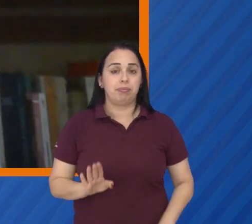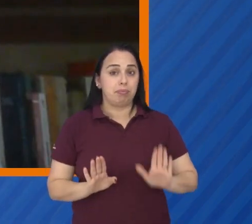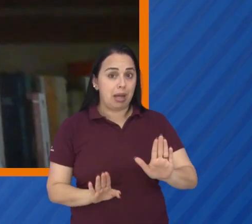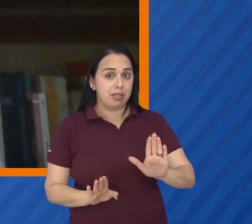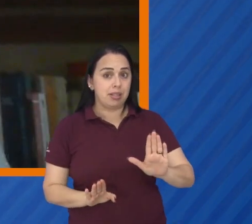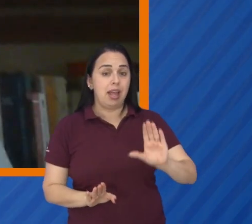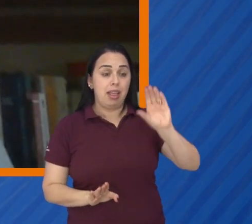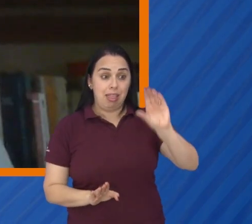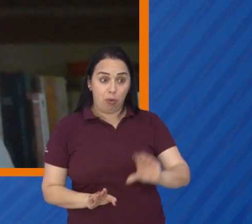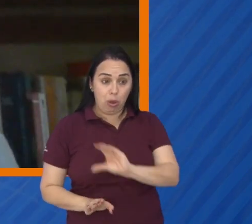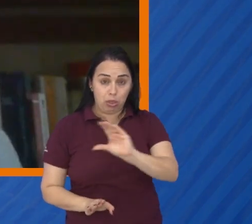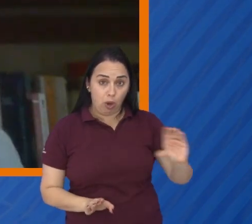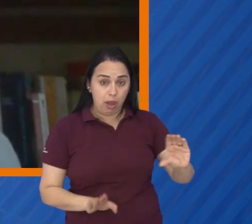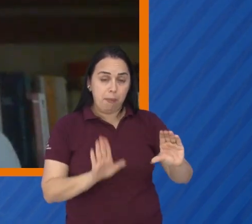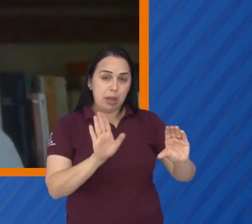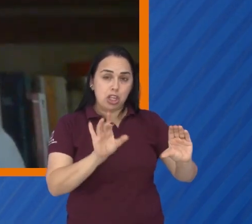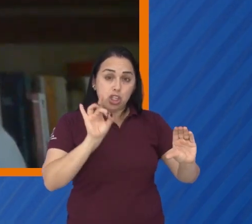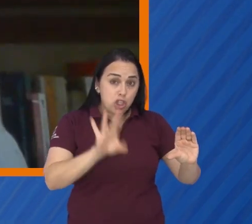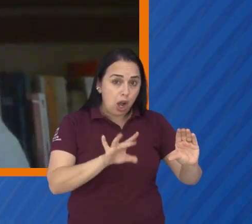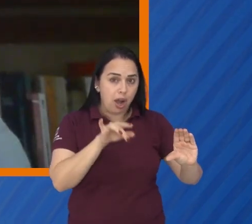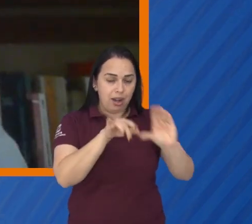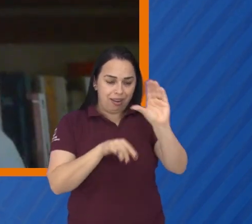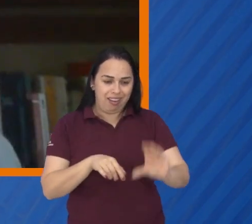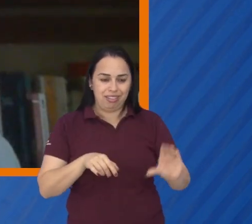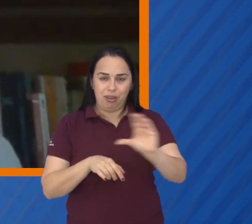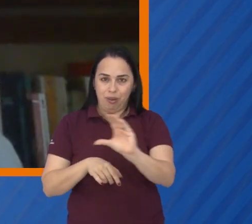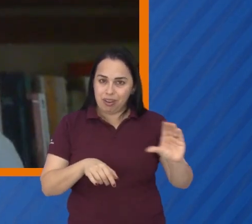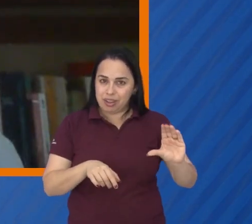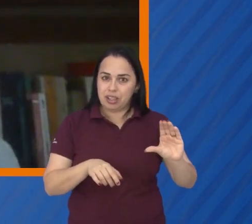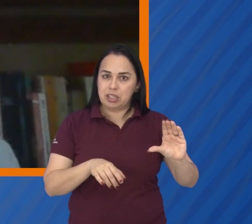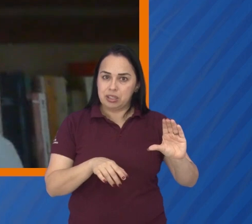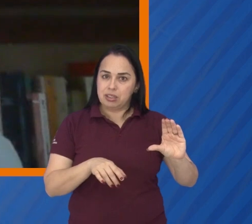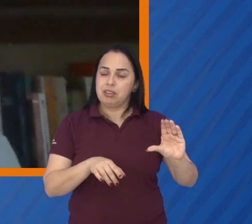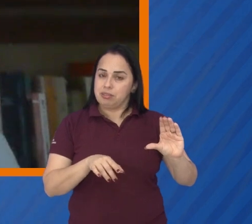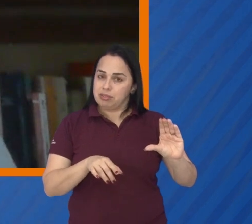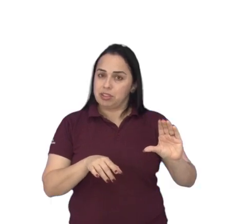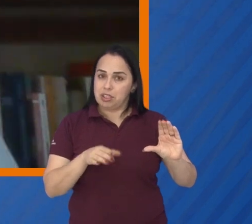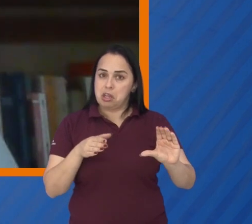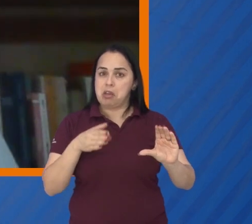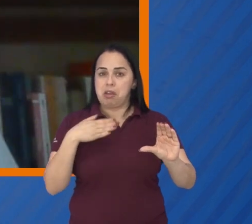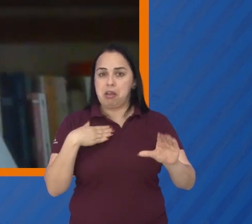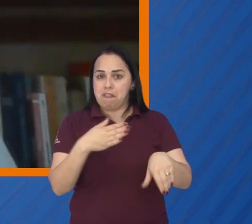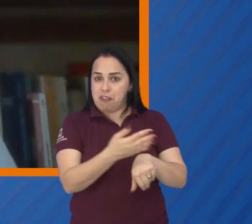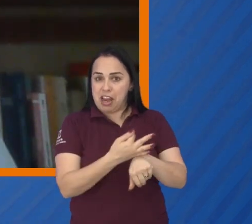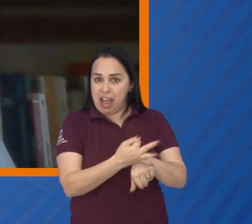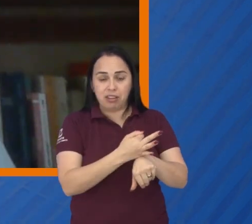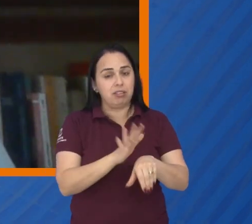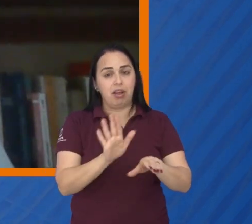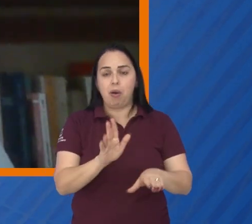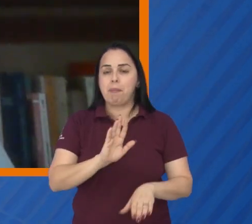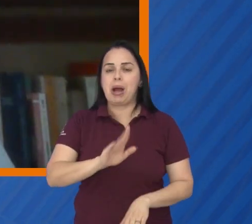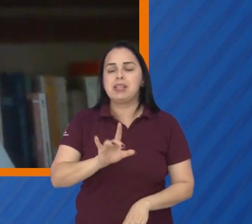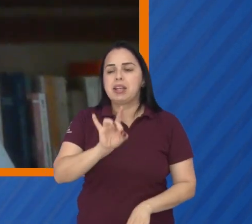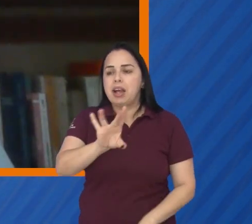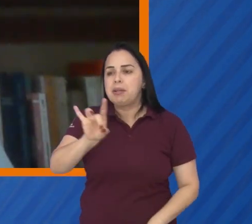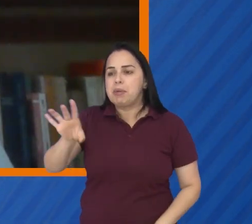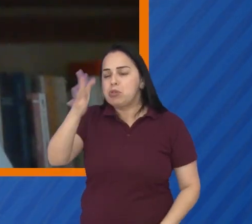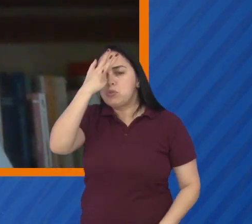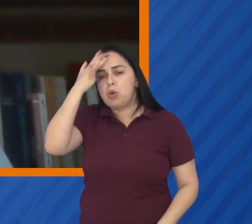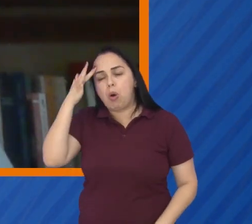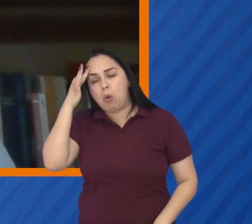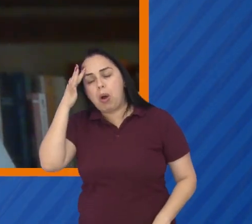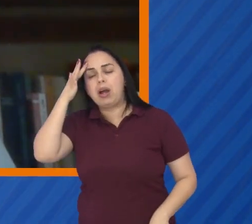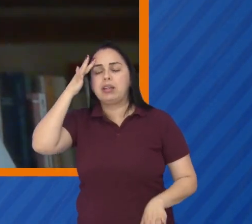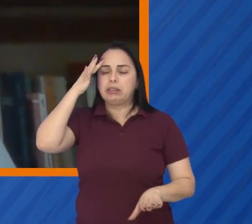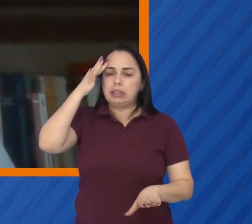né? Mas isso não quer dizer que só os católicos que têm essa relação com os mortos. Então, cada religião tem uma forma de lidar,